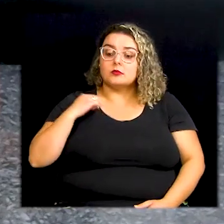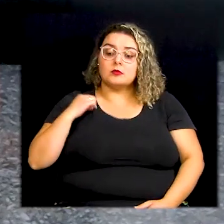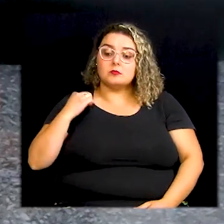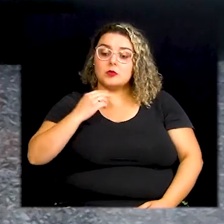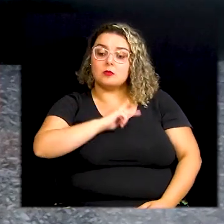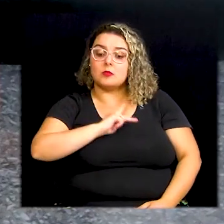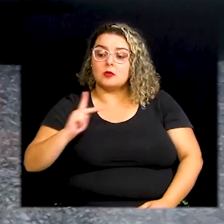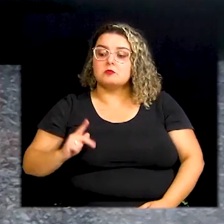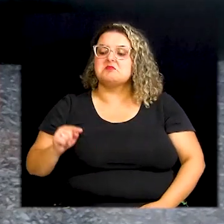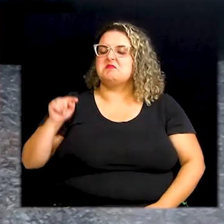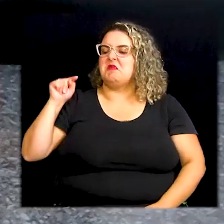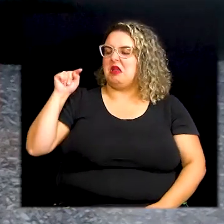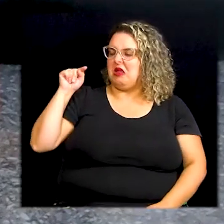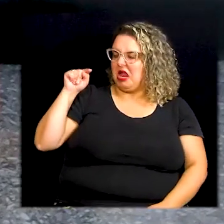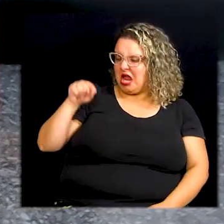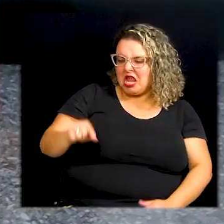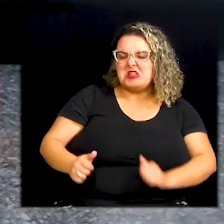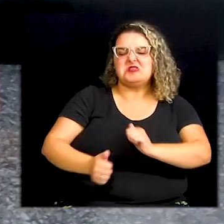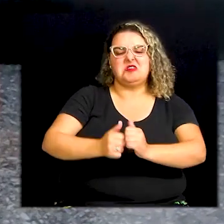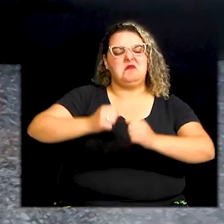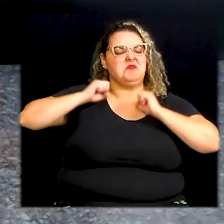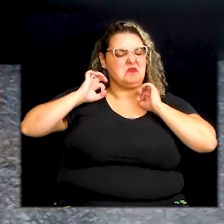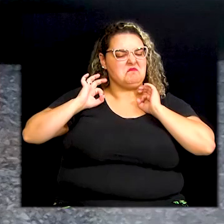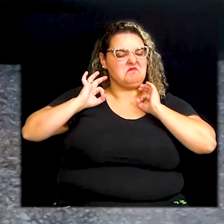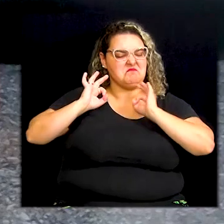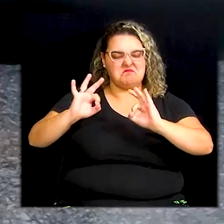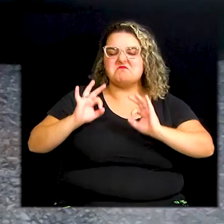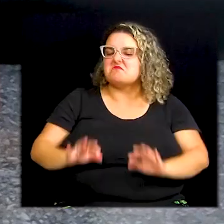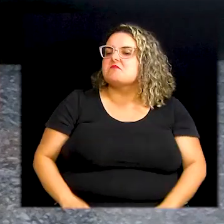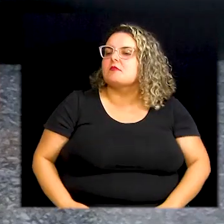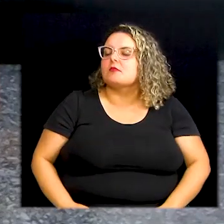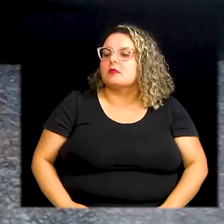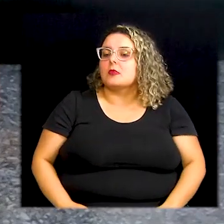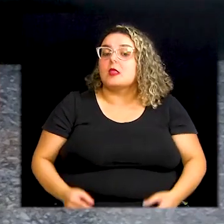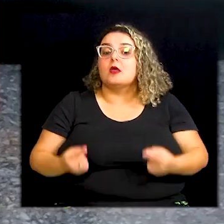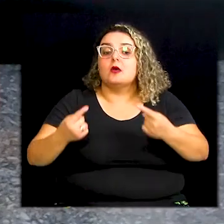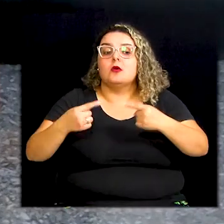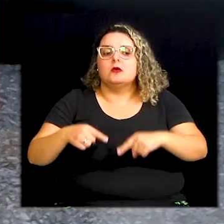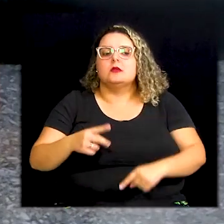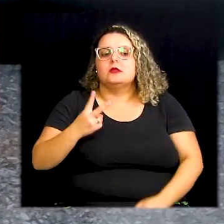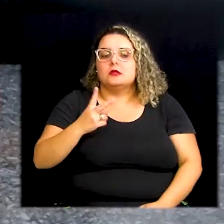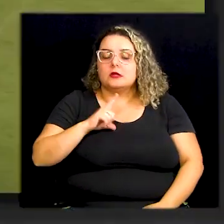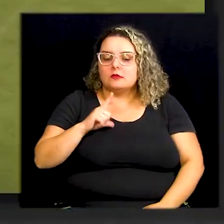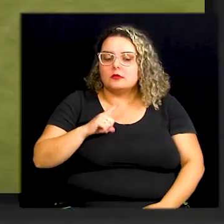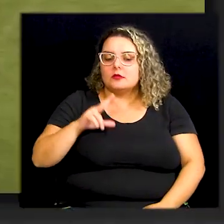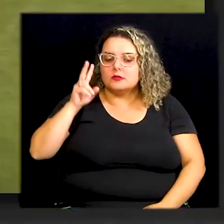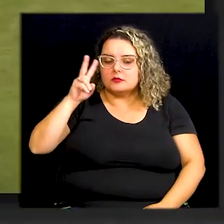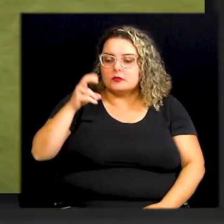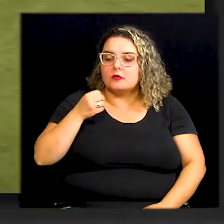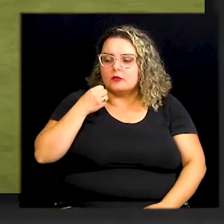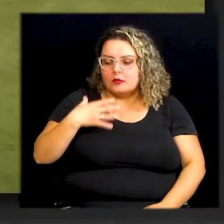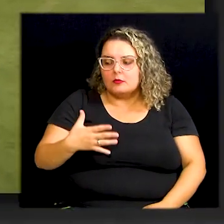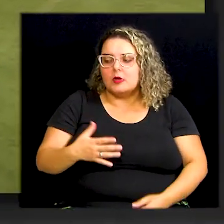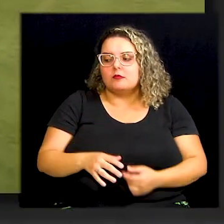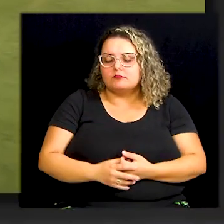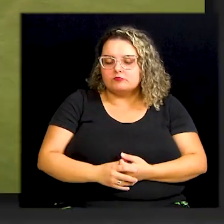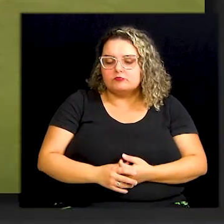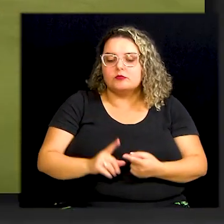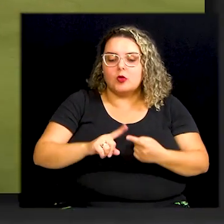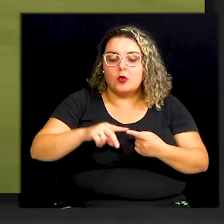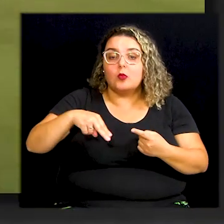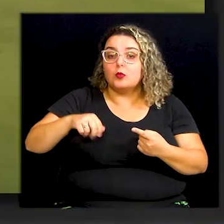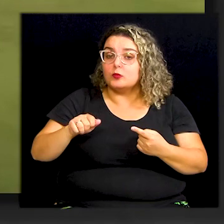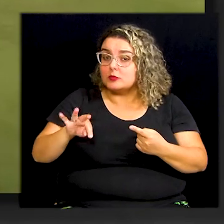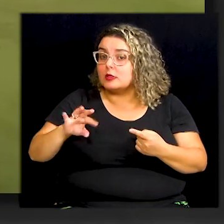da Ponte, que você lembra e fala, olha, esse jogo eu fui bem. Cara, teve dois que eu lembro que eu fui bem. Foi